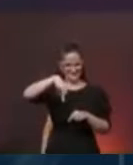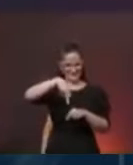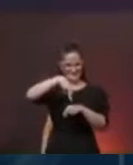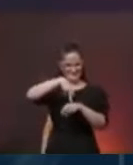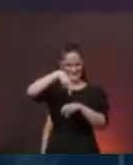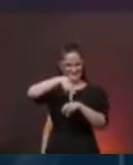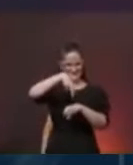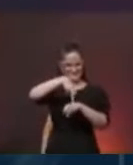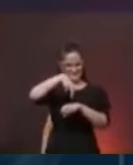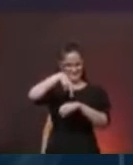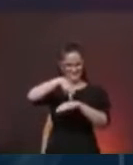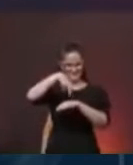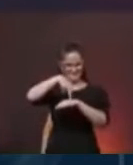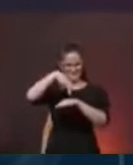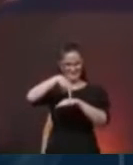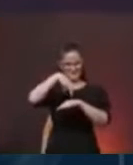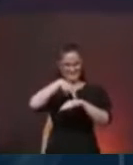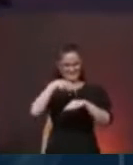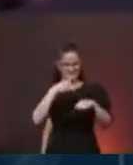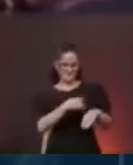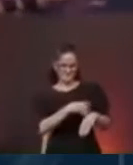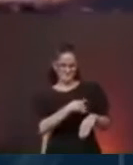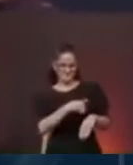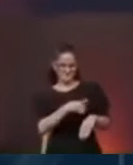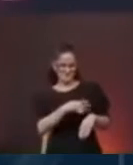tudo indo atrás de nós.